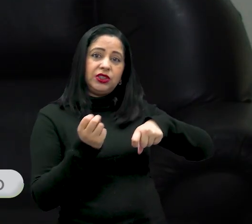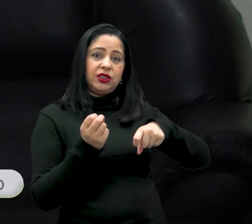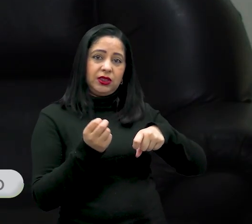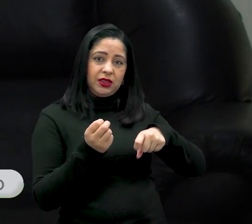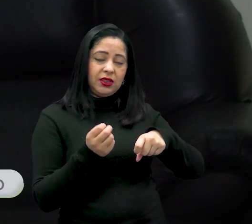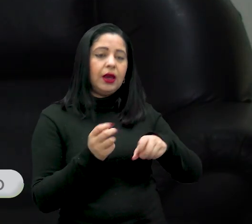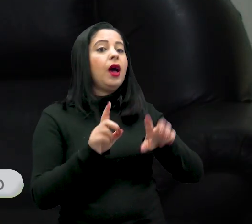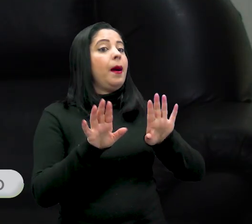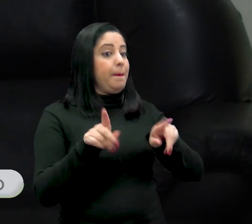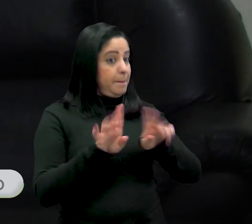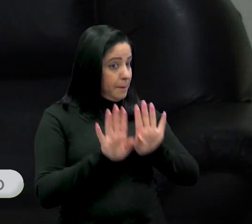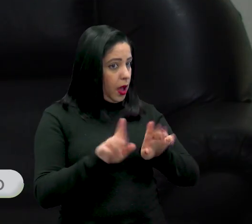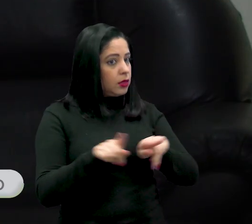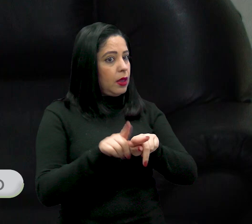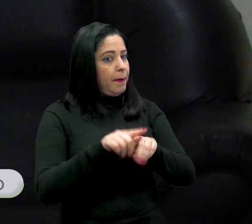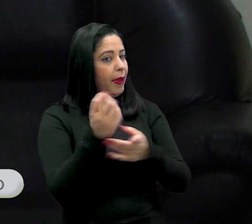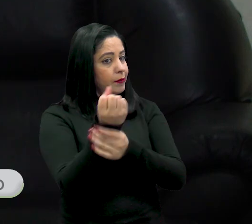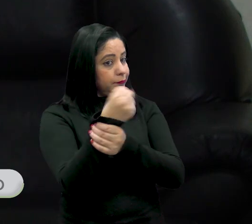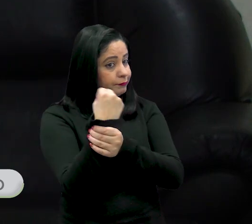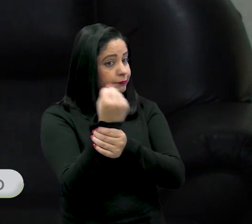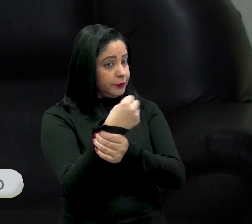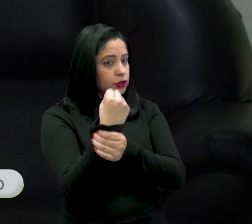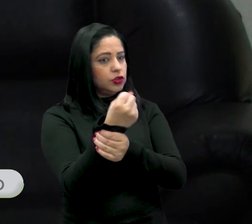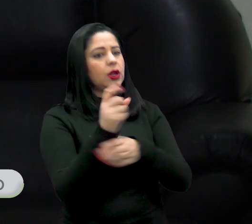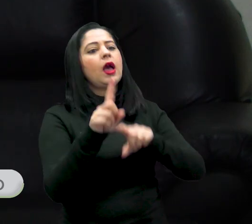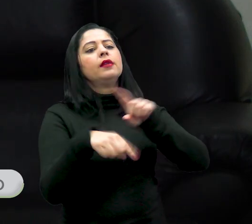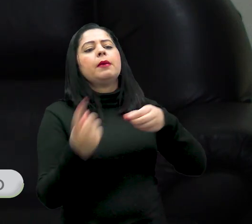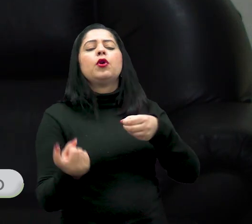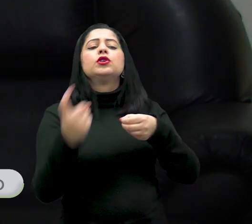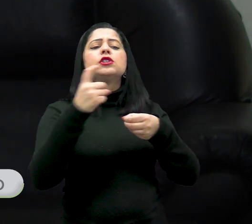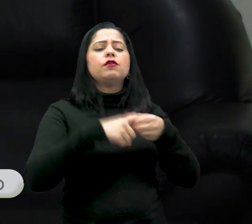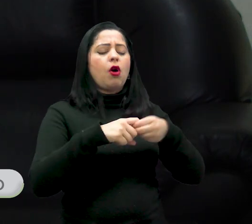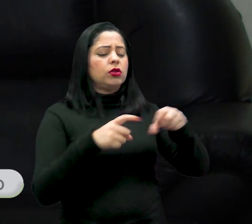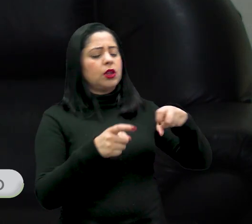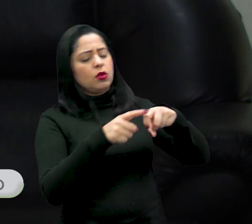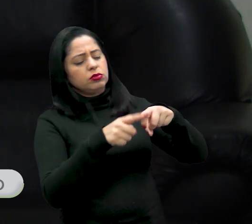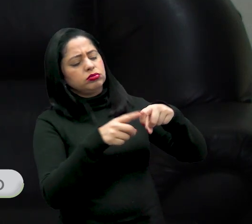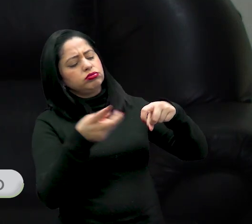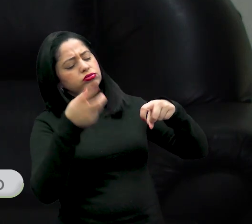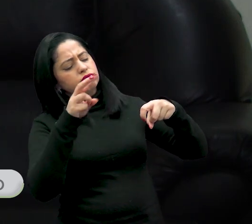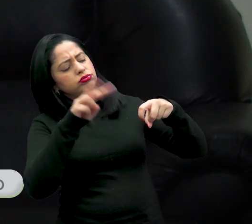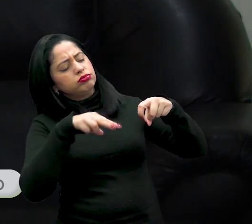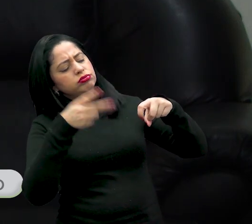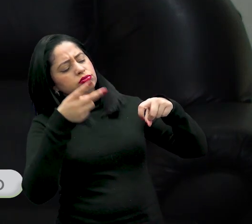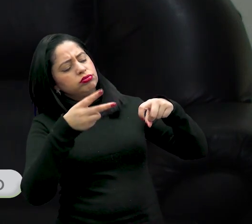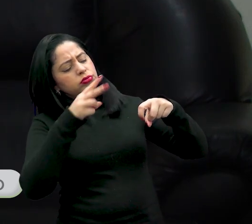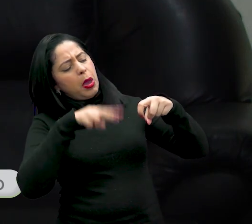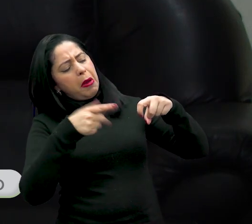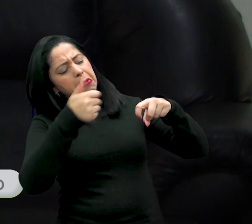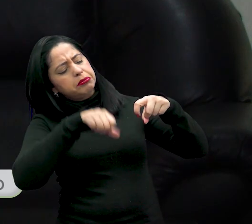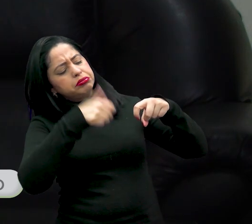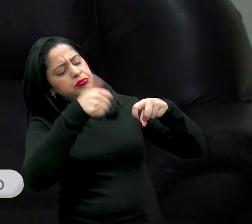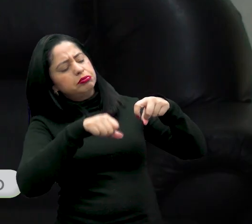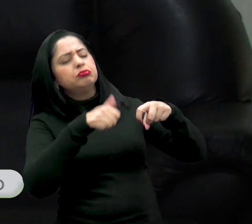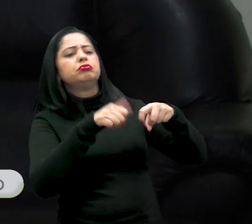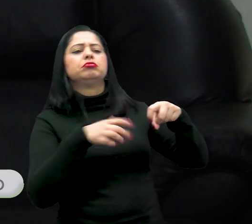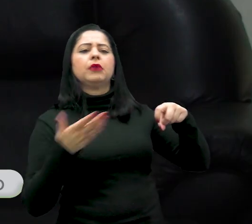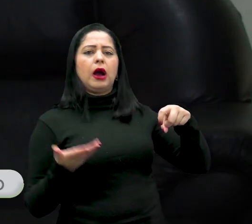fazer o fortalecimento, as fisioterapias e depois você retorna para a gente ver se vai ser necessário